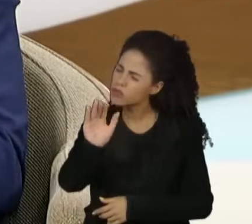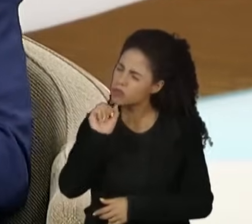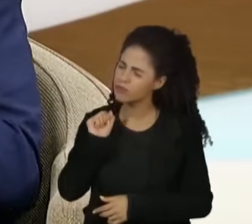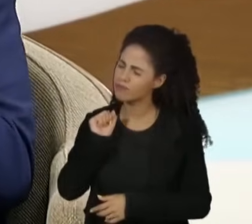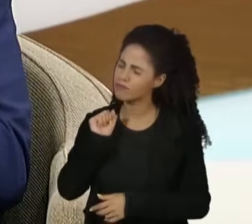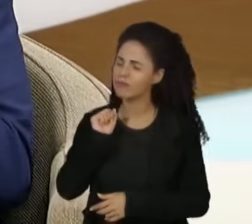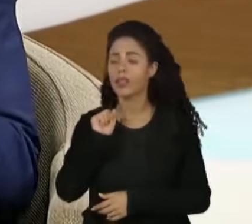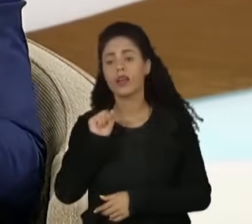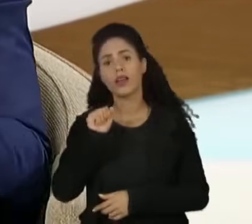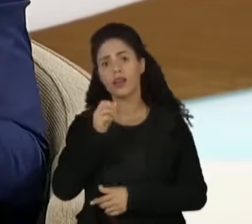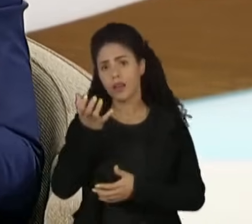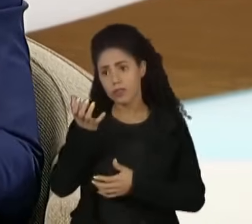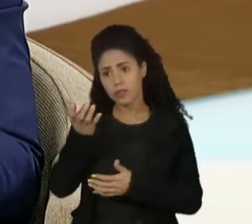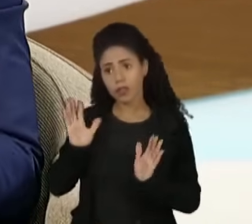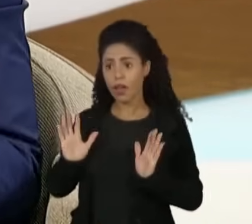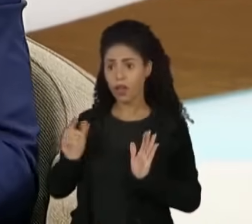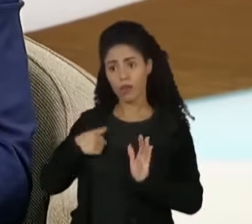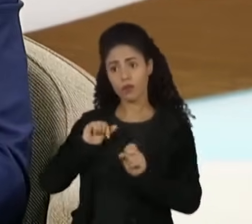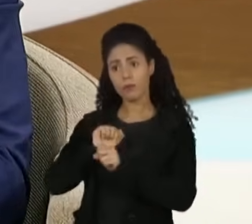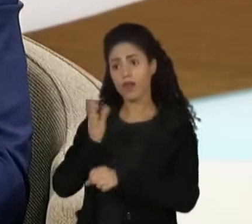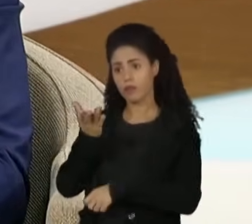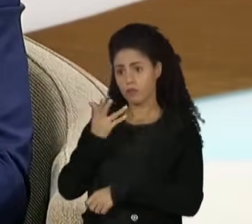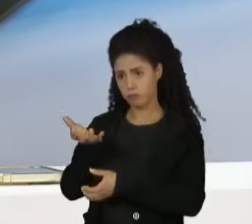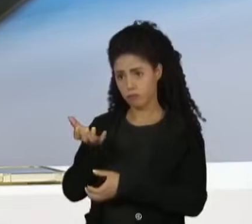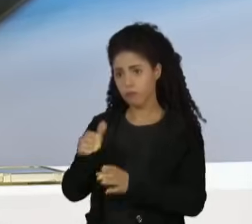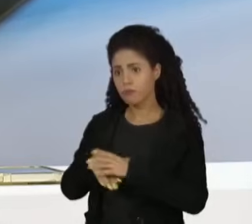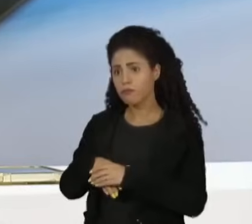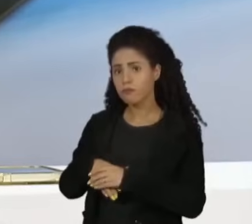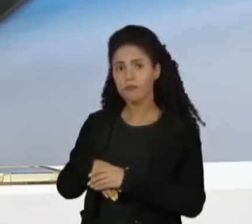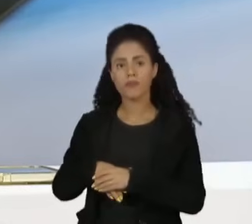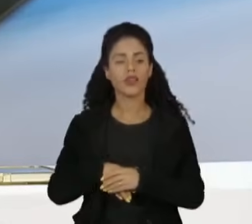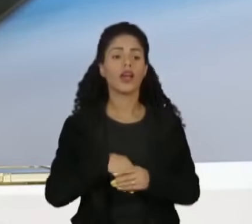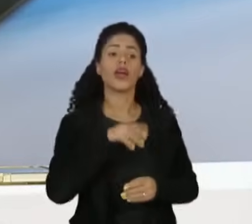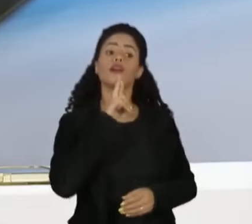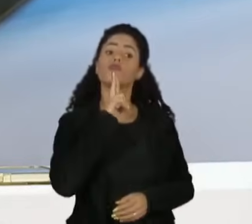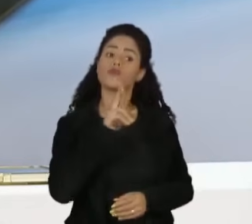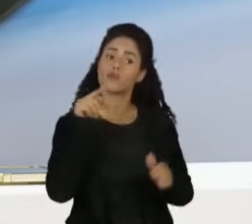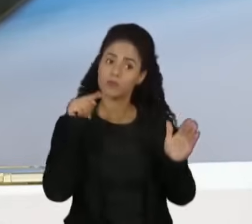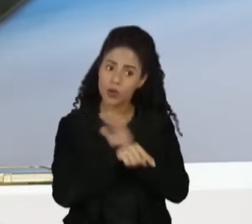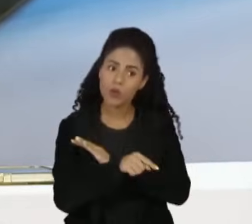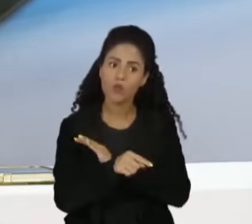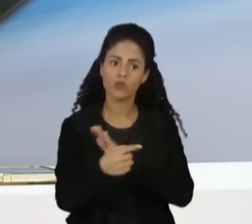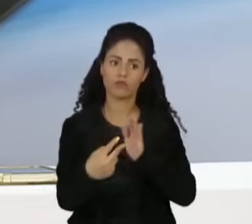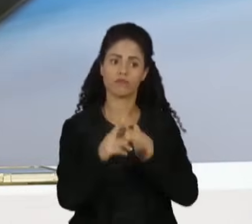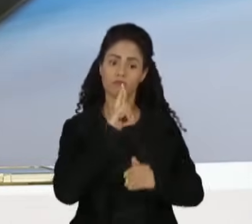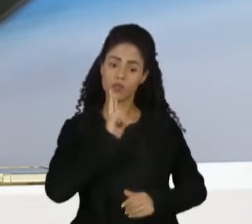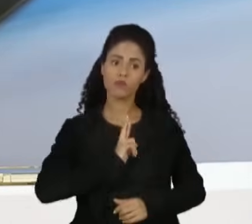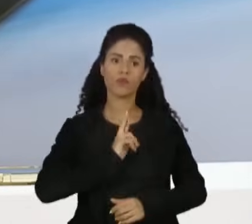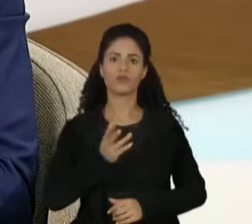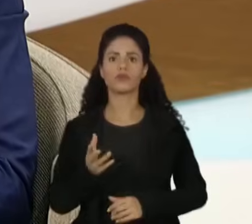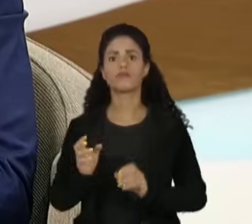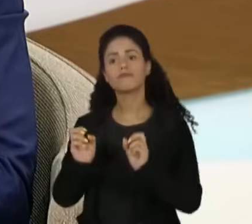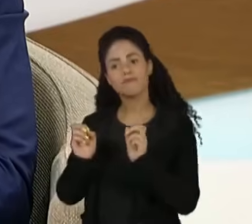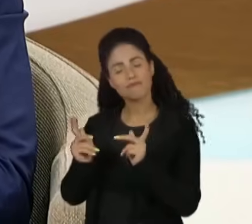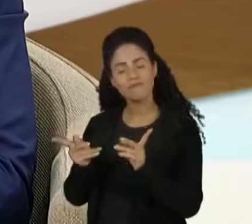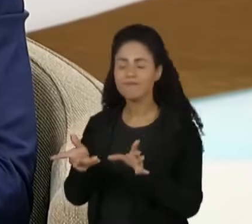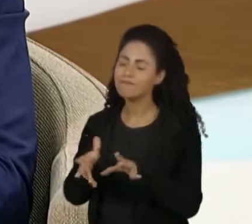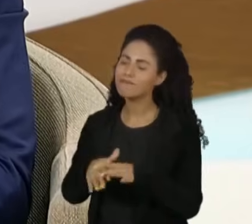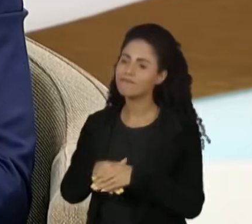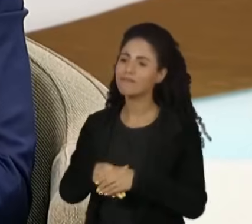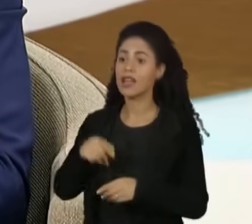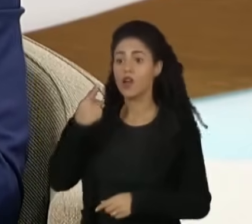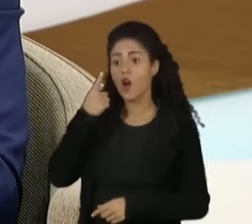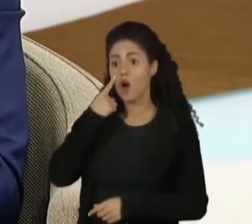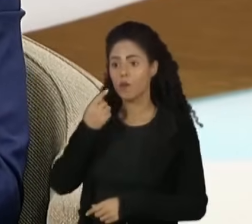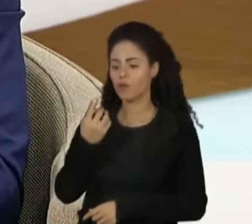interpelação. Ou se você quiser fazer primeiro, eu espero. Não, é só responder o que eu estou perguntando, se for possível. Se você deixar, eu vou fazer. Então,